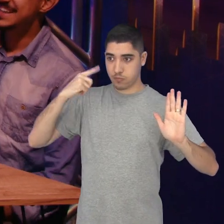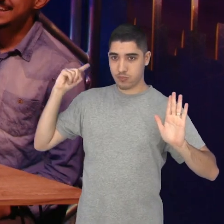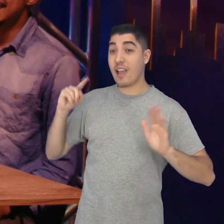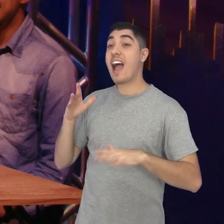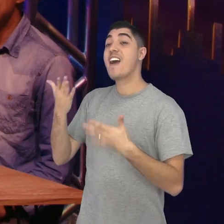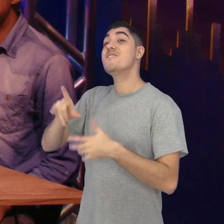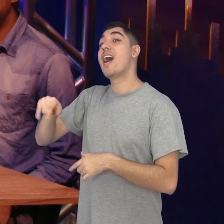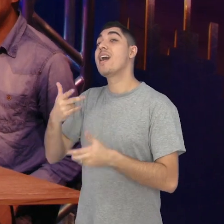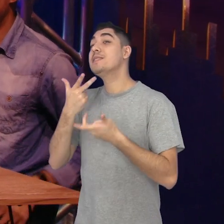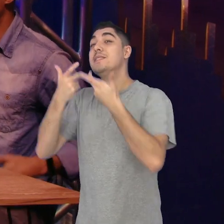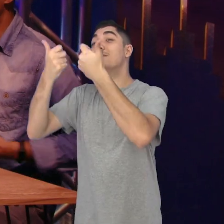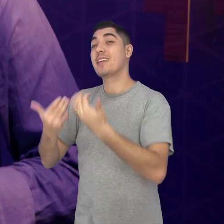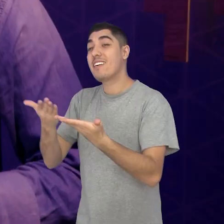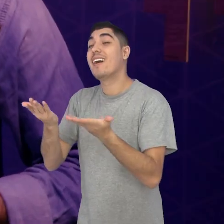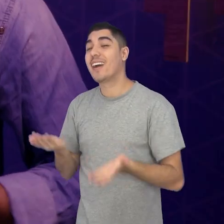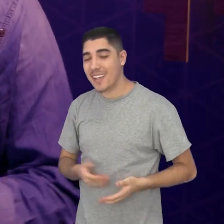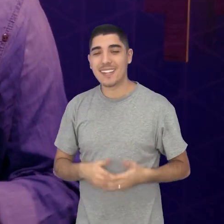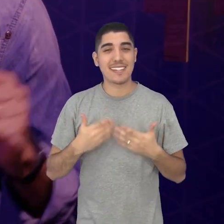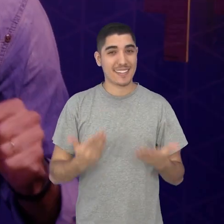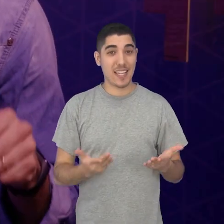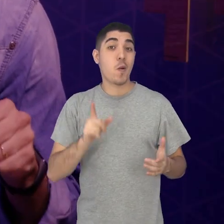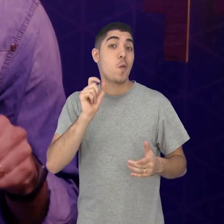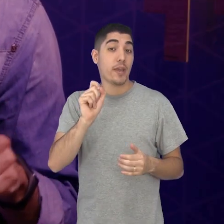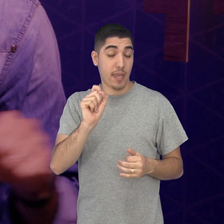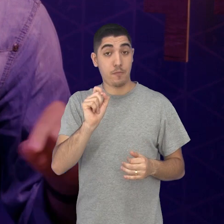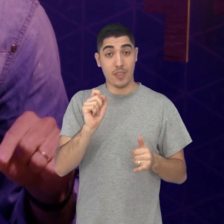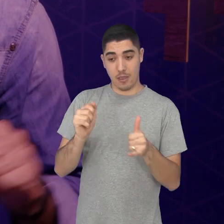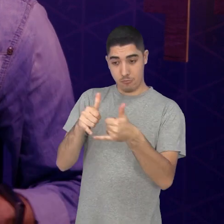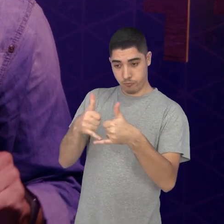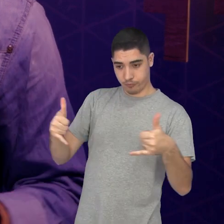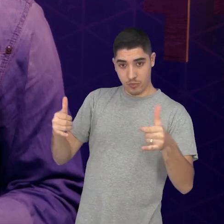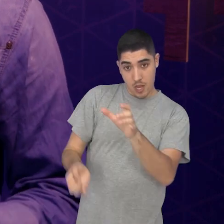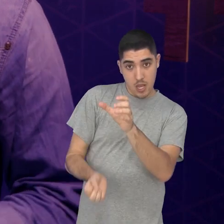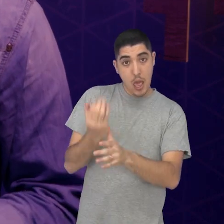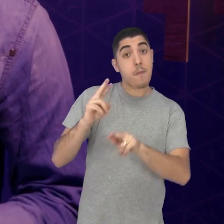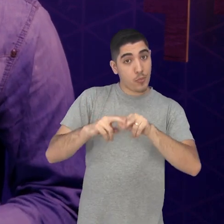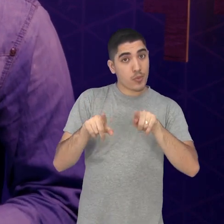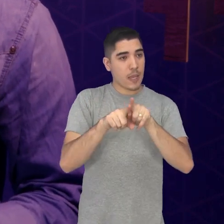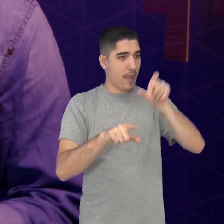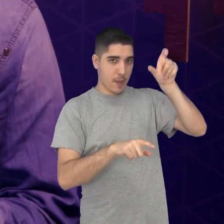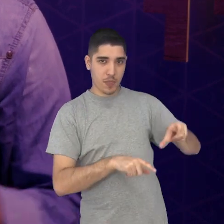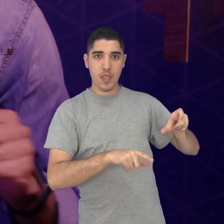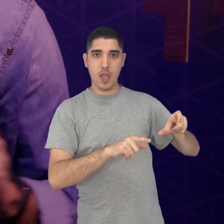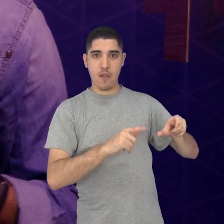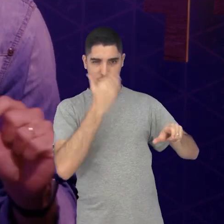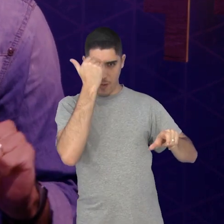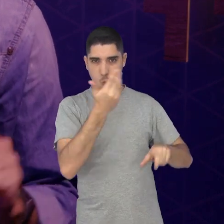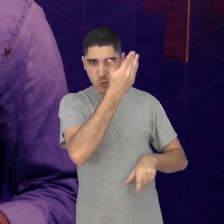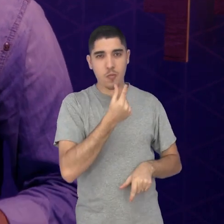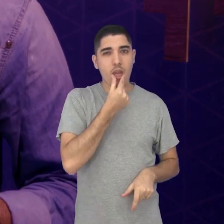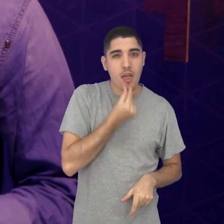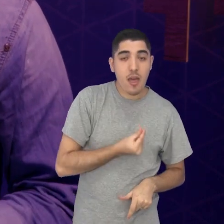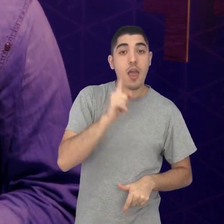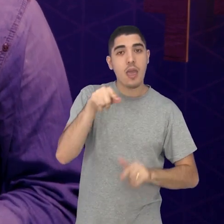Se realiza agora, Samuel. Que assim, uma das fontes de energia que a gente tem, que foi por causa do Einstein também que a gente descobriu